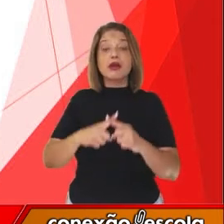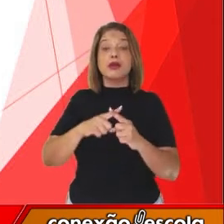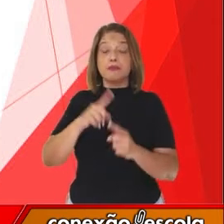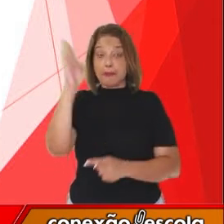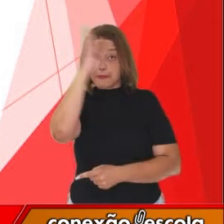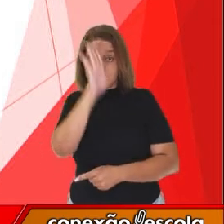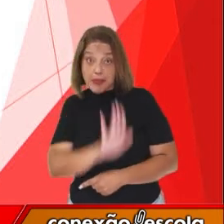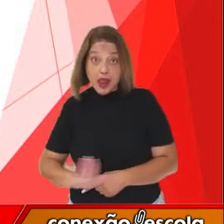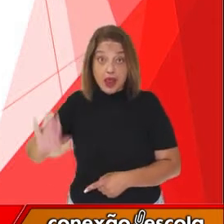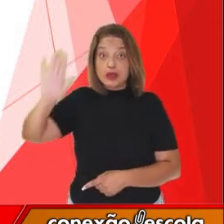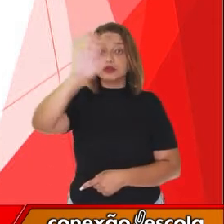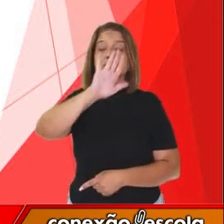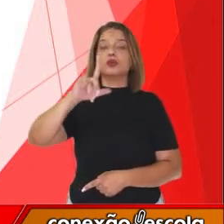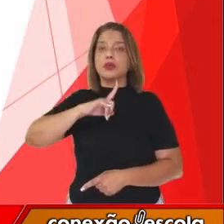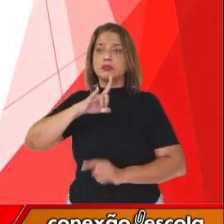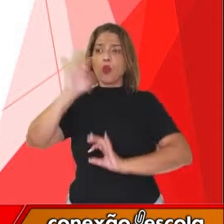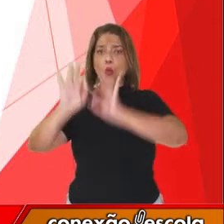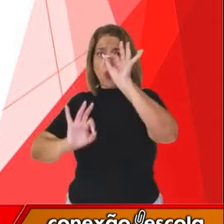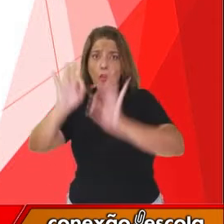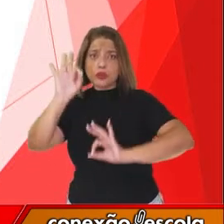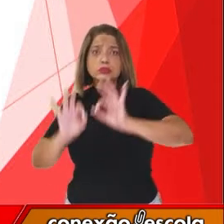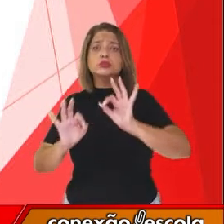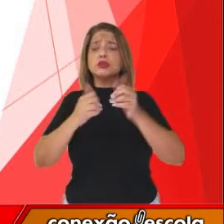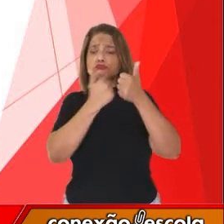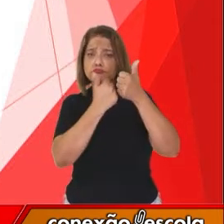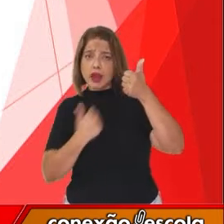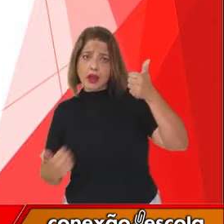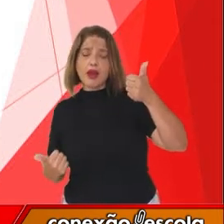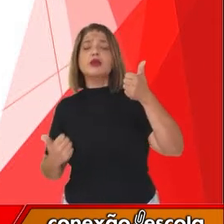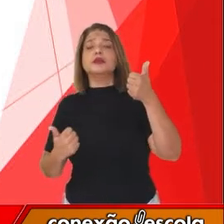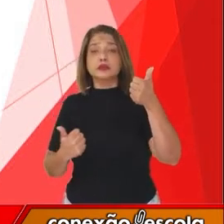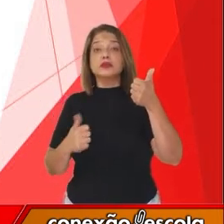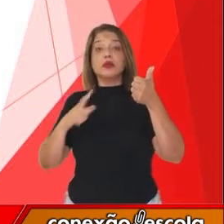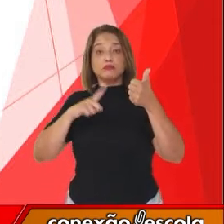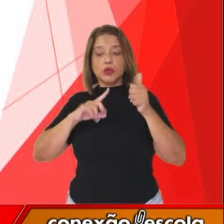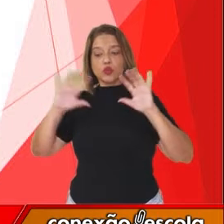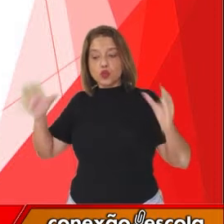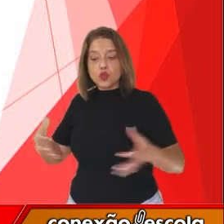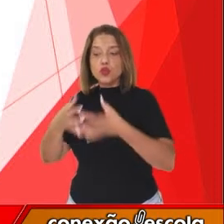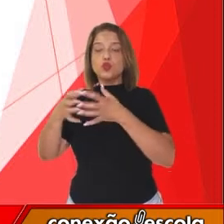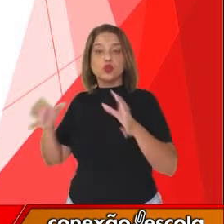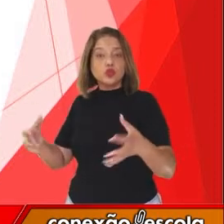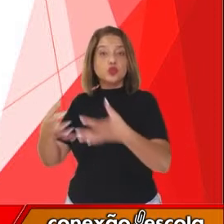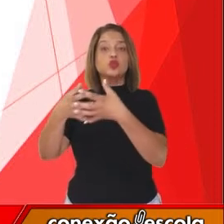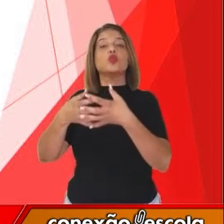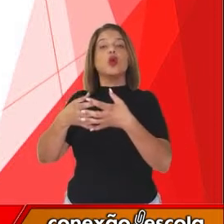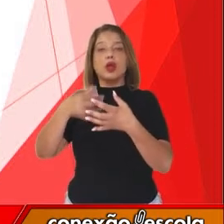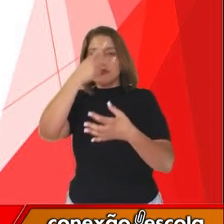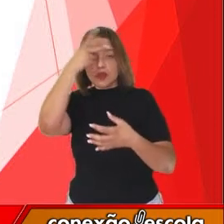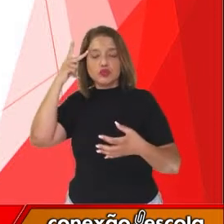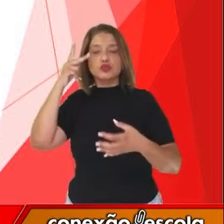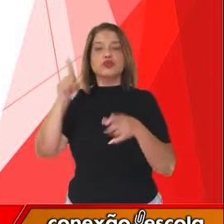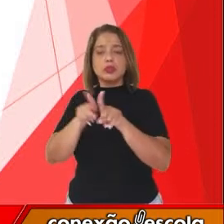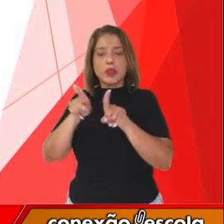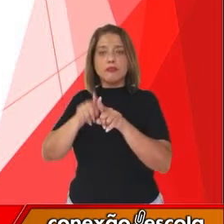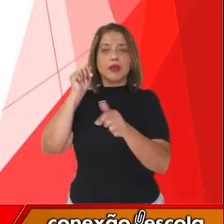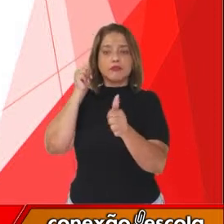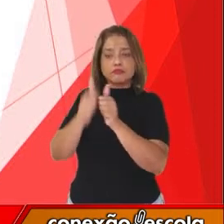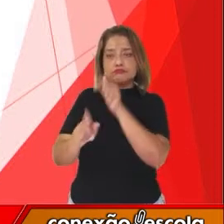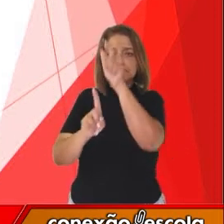são organizados pelas confederações e reúnem os times ou atletas de todos os times de um determinado